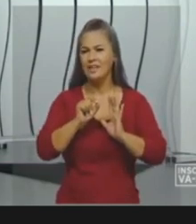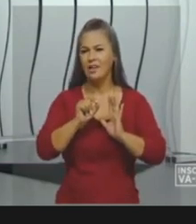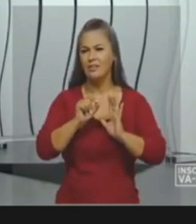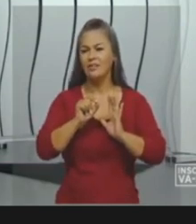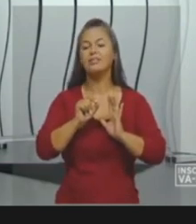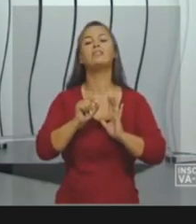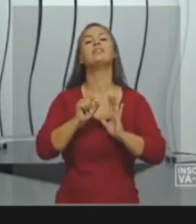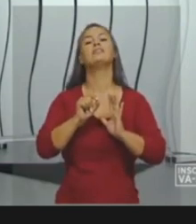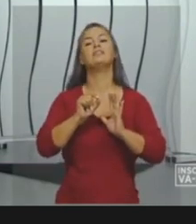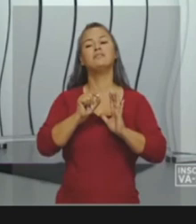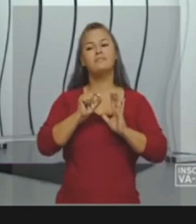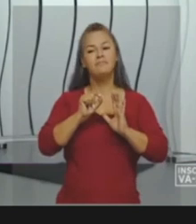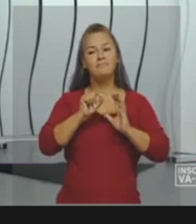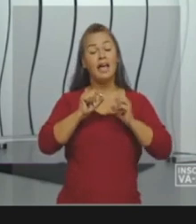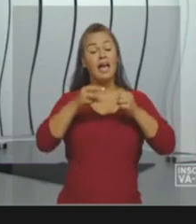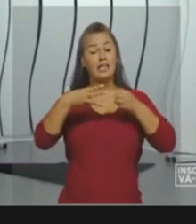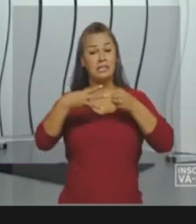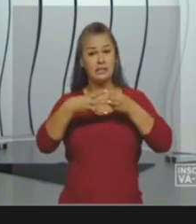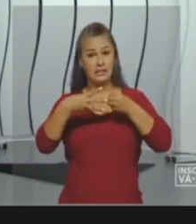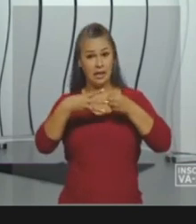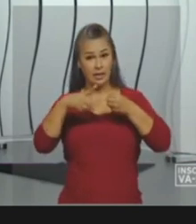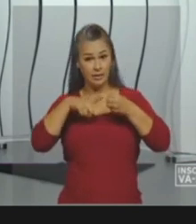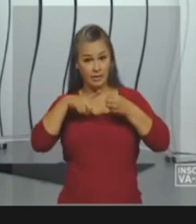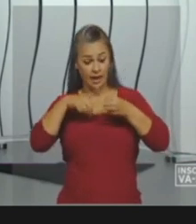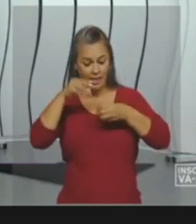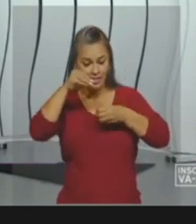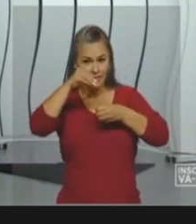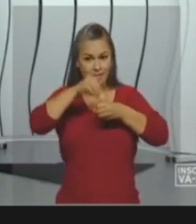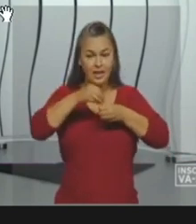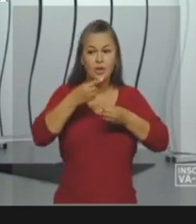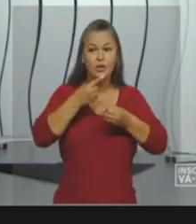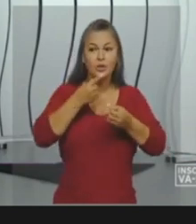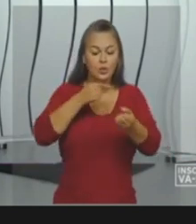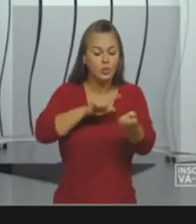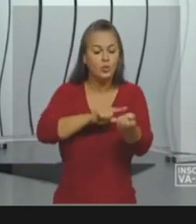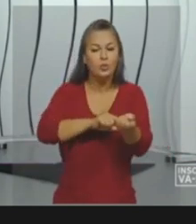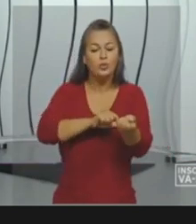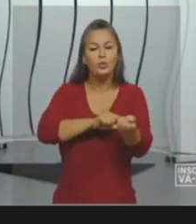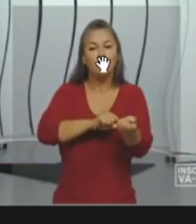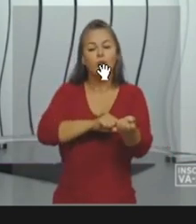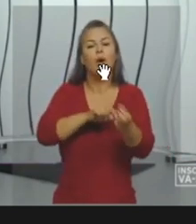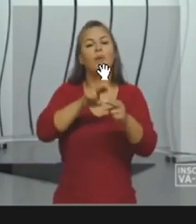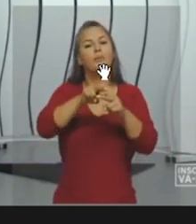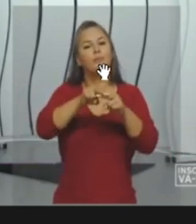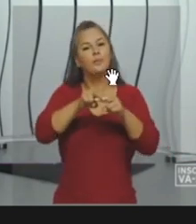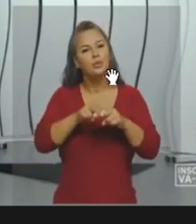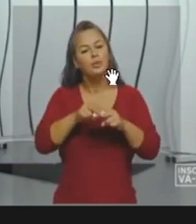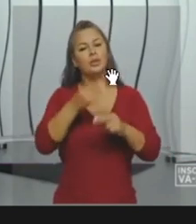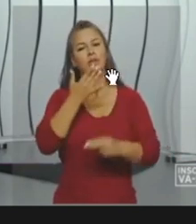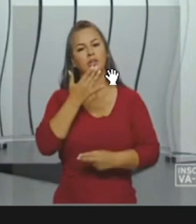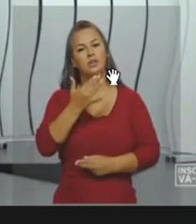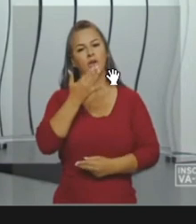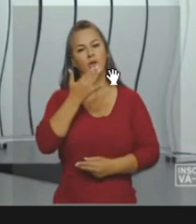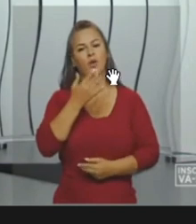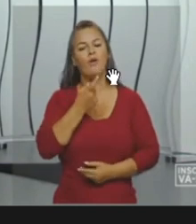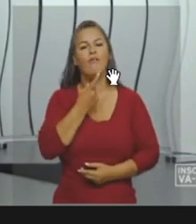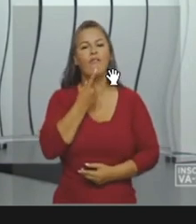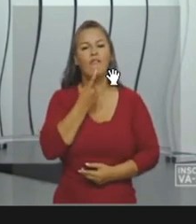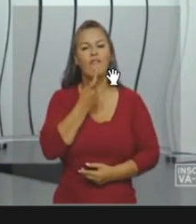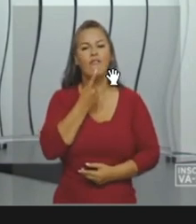sangue, em grande quantidade. O nosso sangue só é vermelho por causa das hemácias e do conteúdo que tem dentro